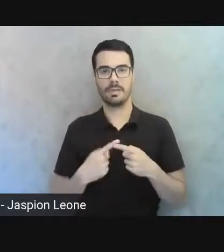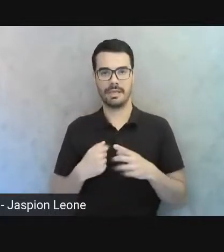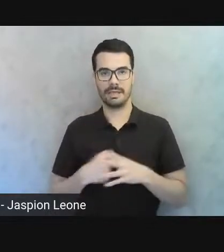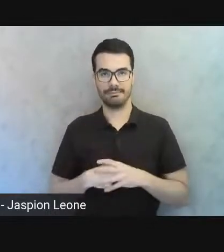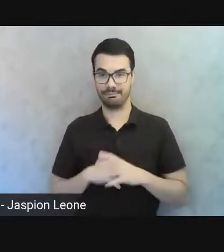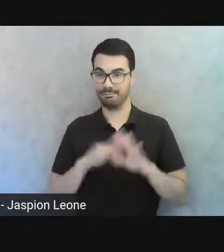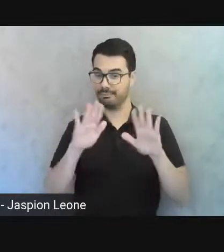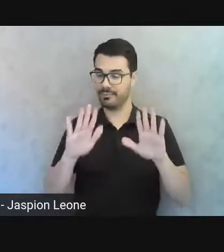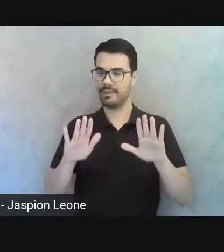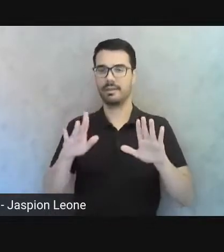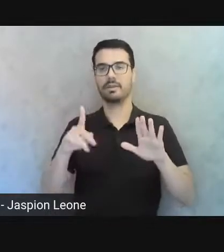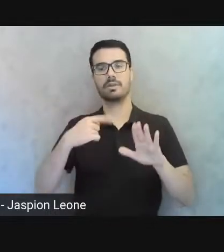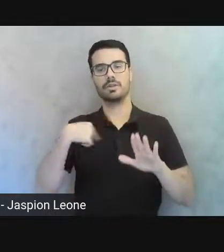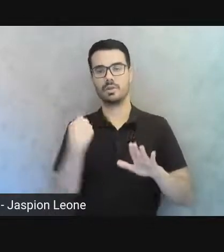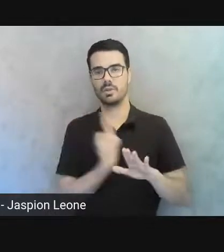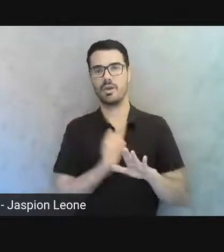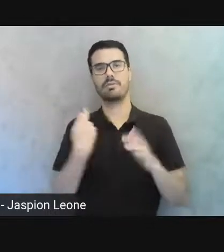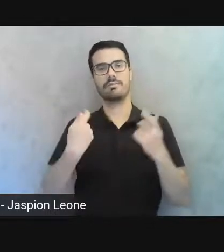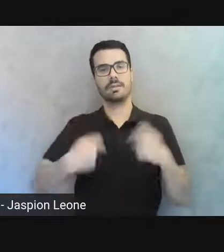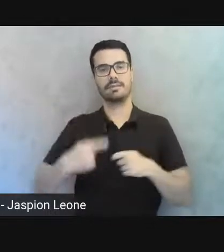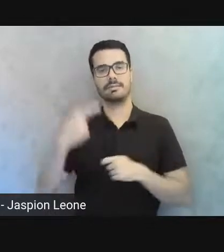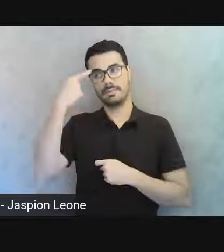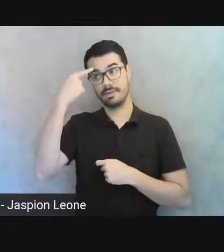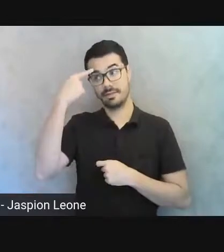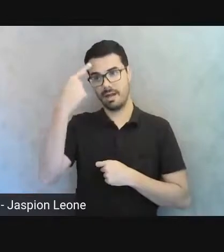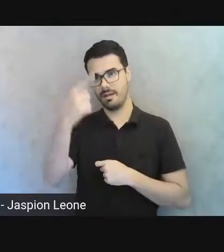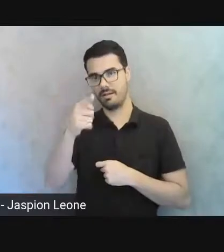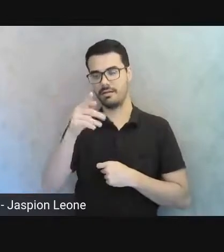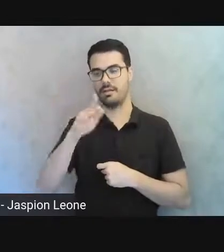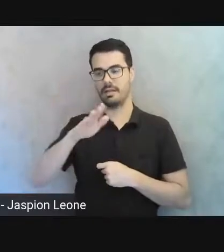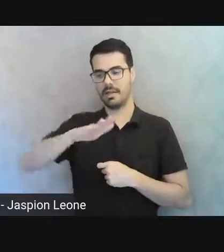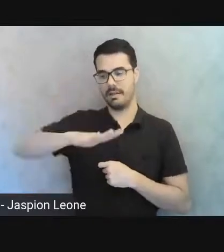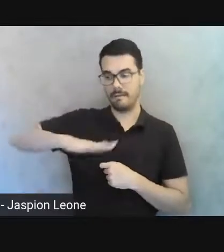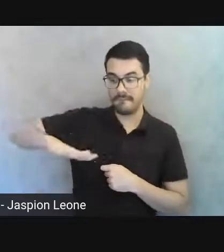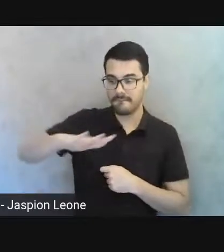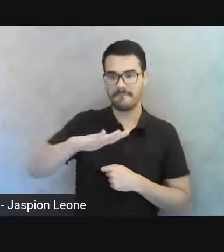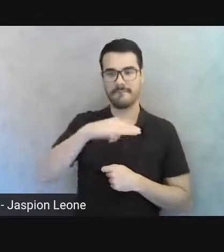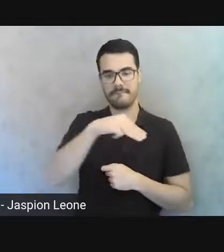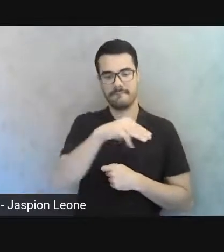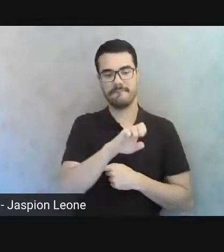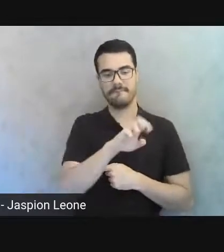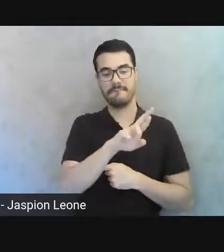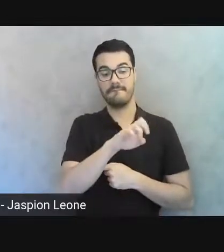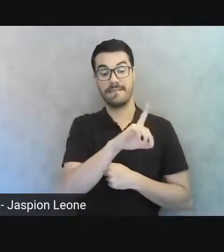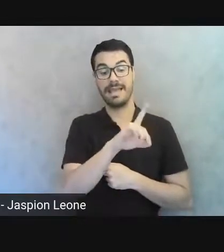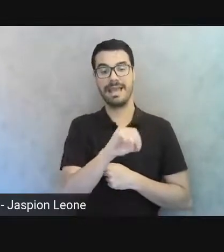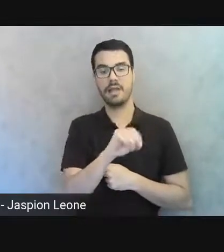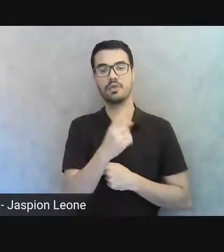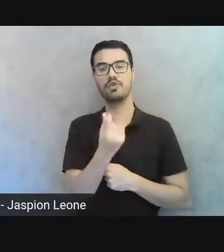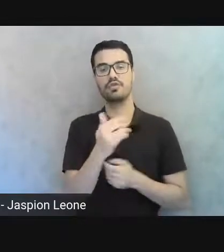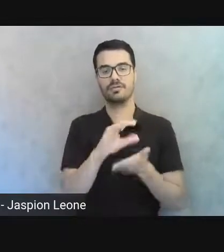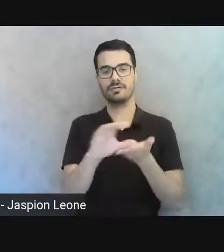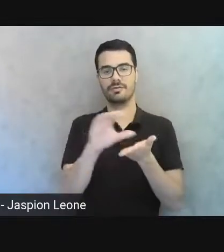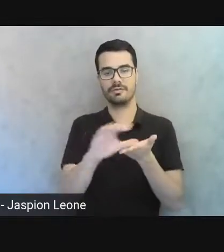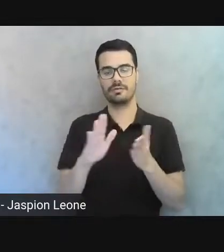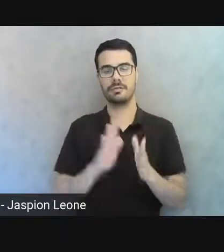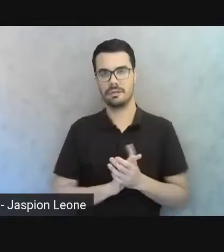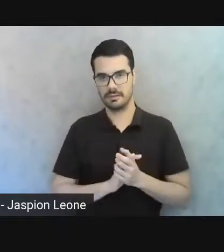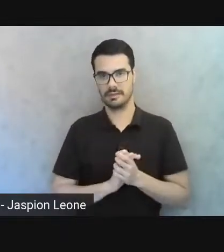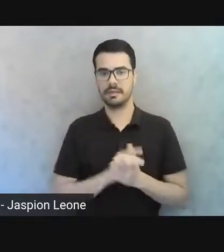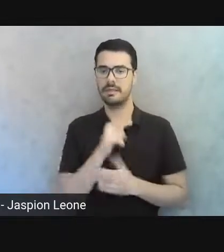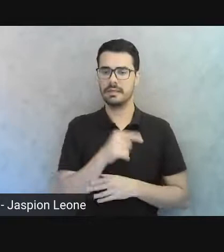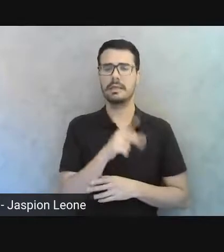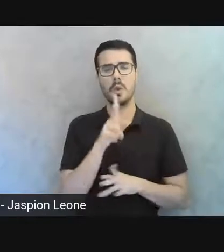preciso pensar no sistema de financiamento de campanhas como um mercado de financiamento, e esse mercado de financiamento, como